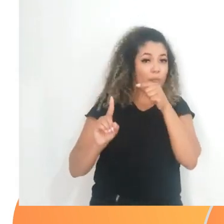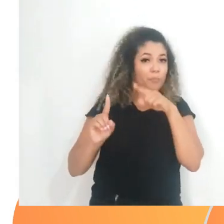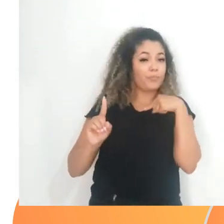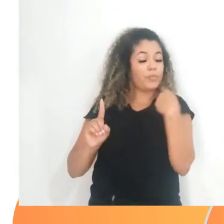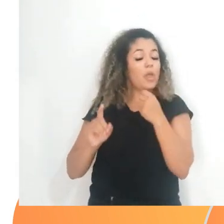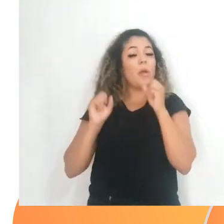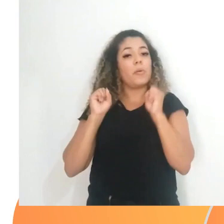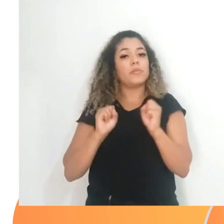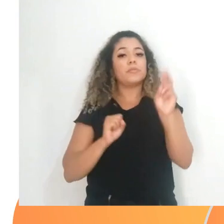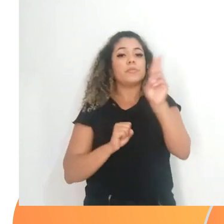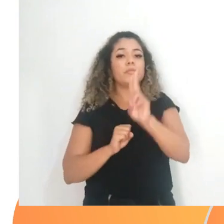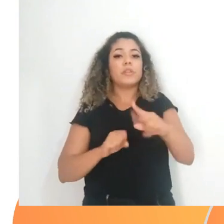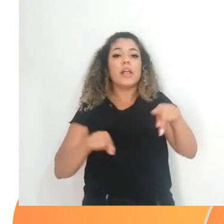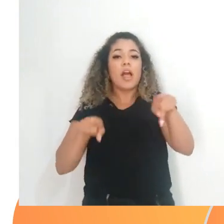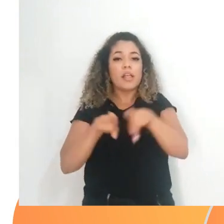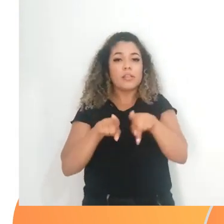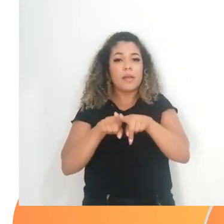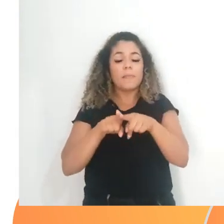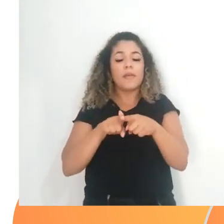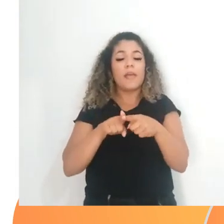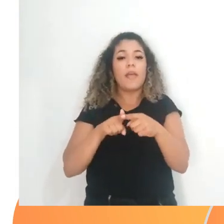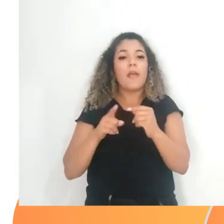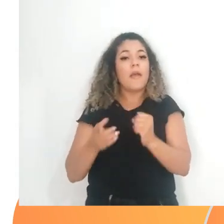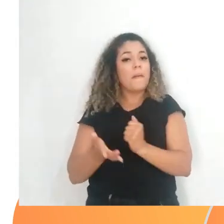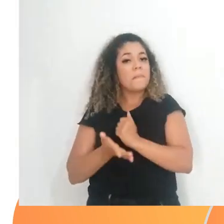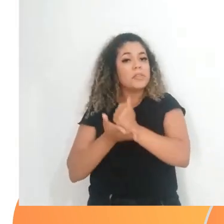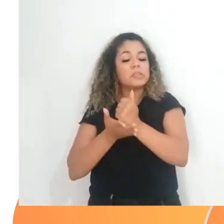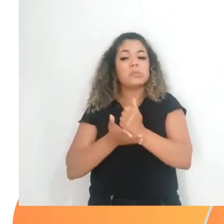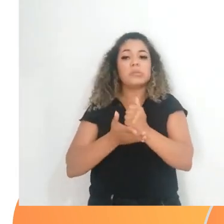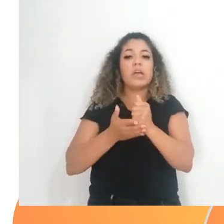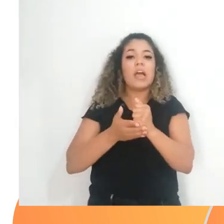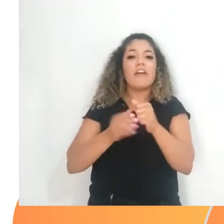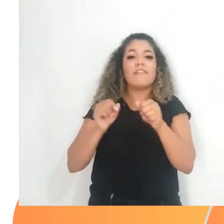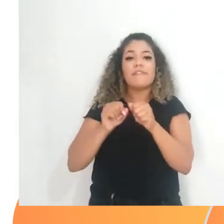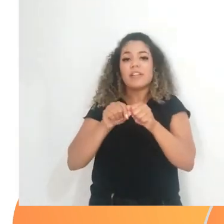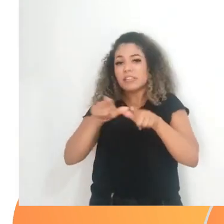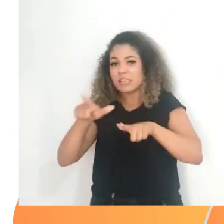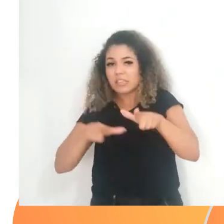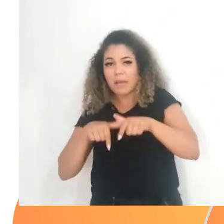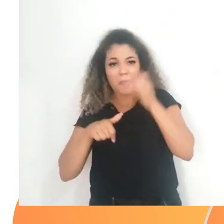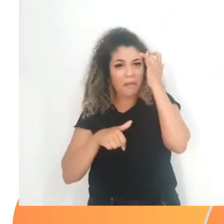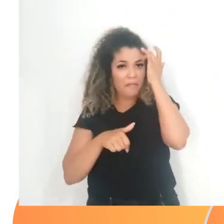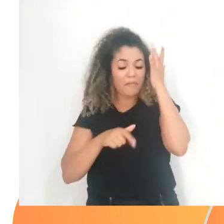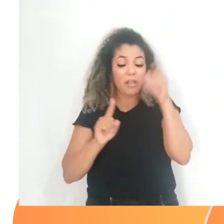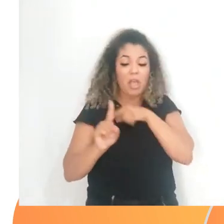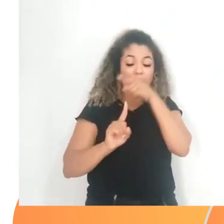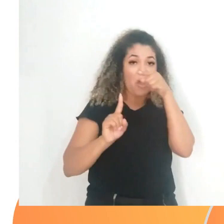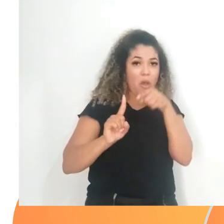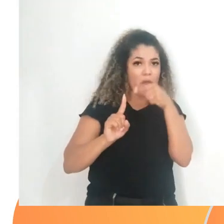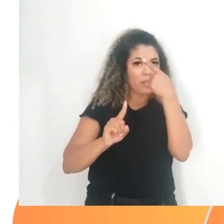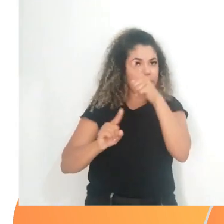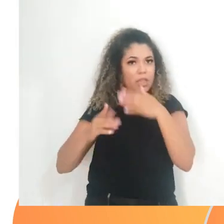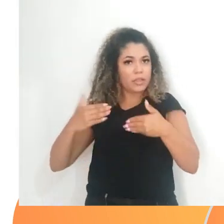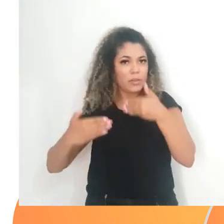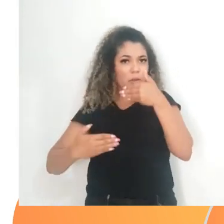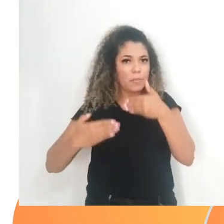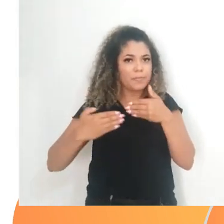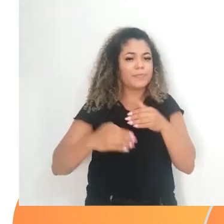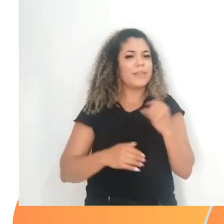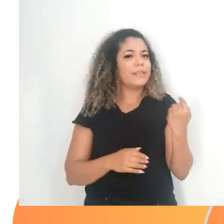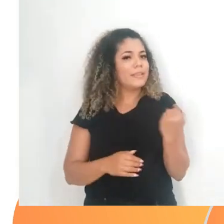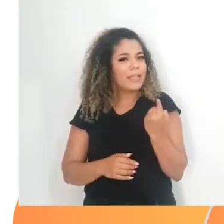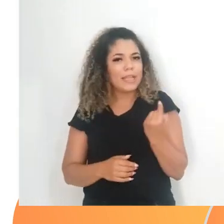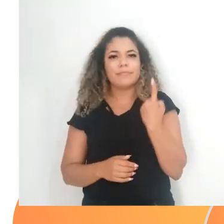nós podemos utilizar elas para determinadas tarefas que assim facilitam o objetivo de um robô. Então